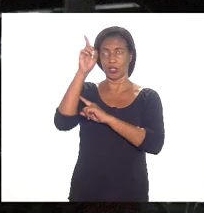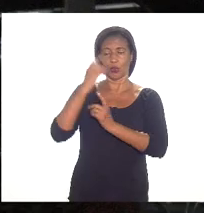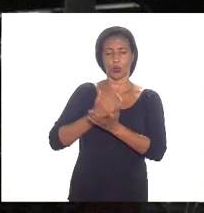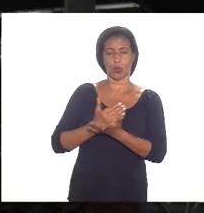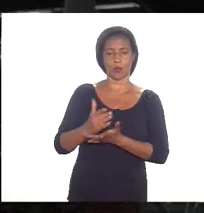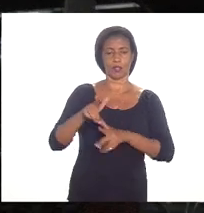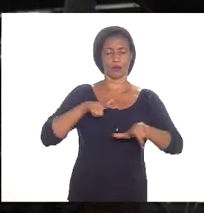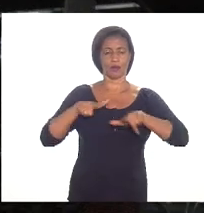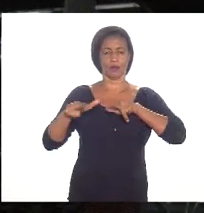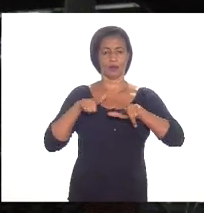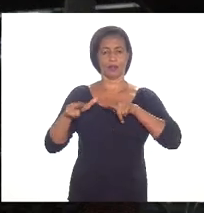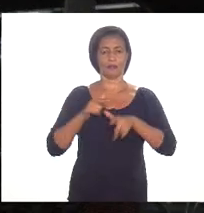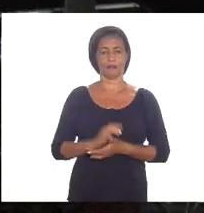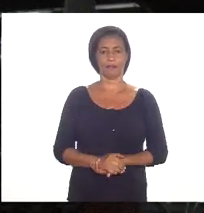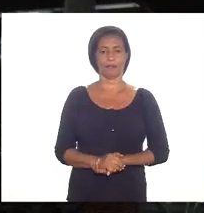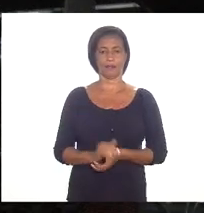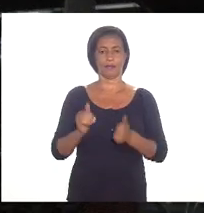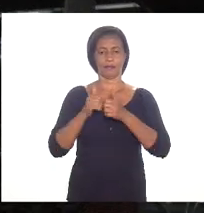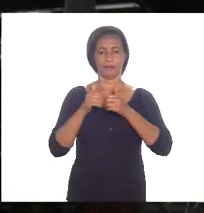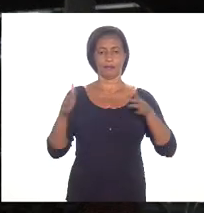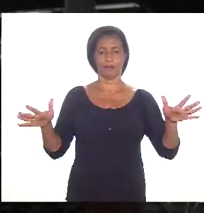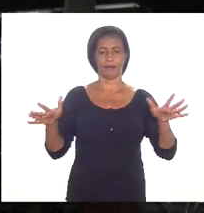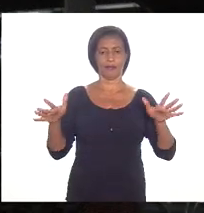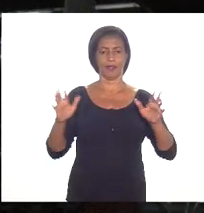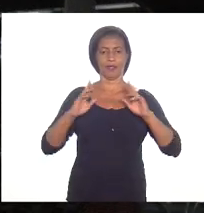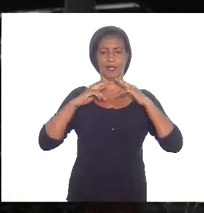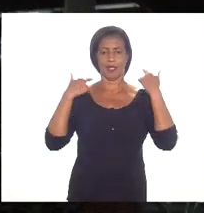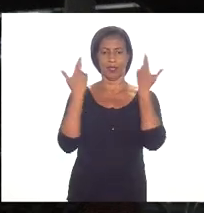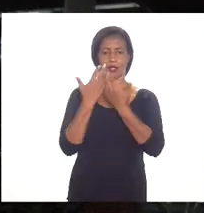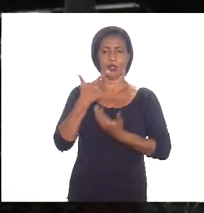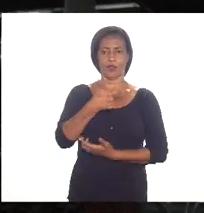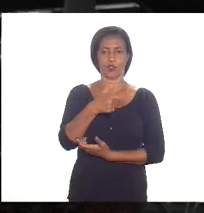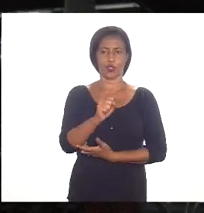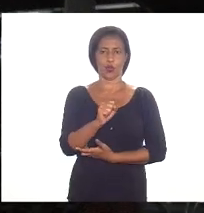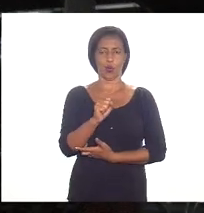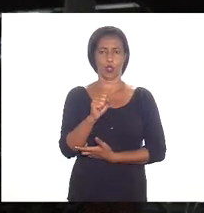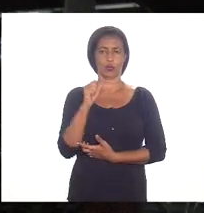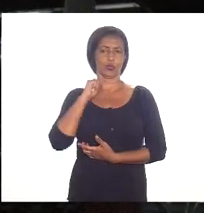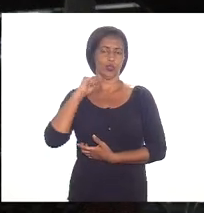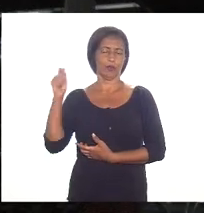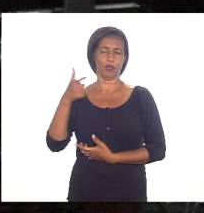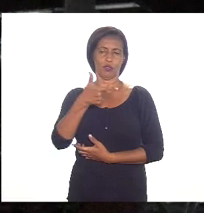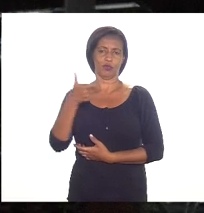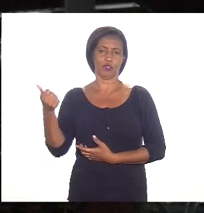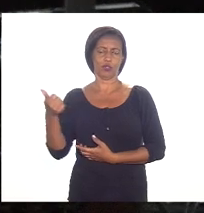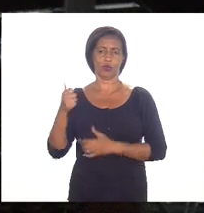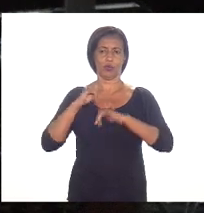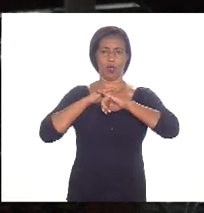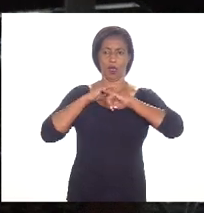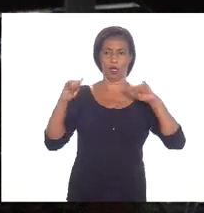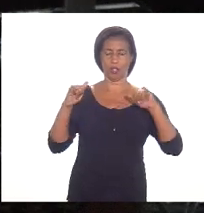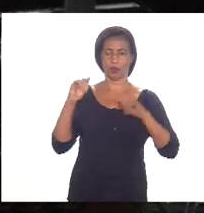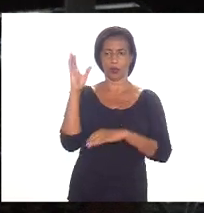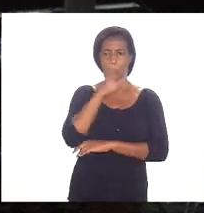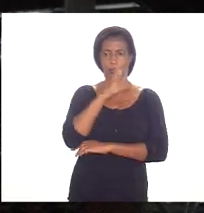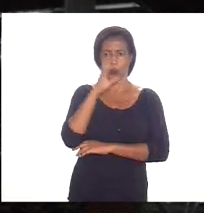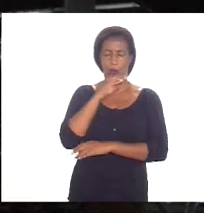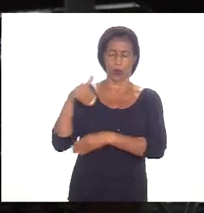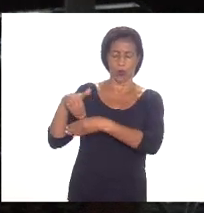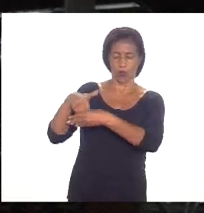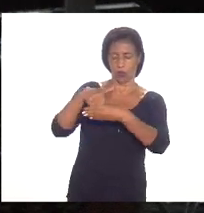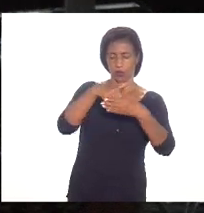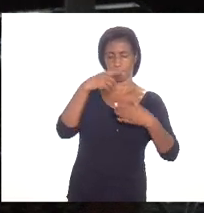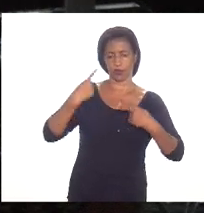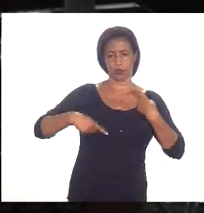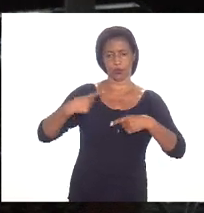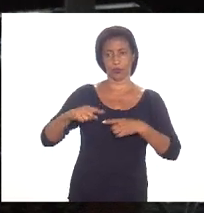nossos trabalhos. Está aberta a sessão ordinária do dia 28 de abril de 21. Anuncio, em regime de urgência, em votação, em